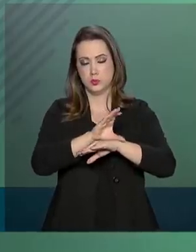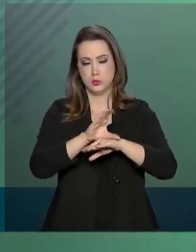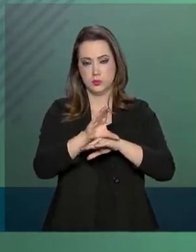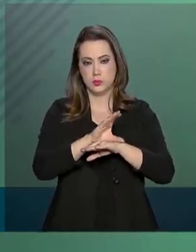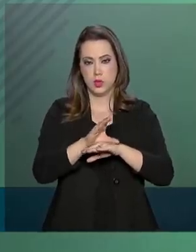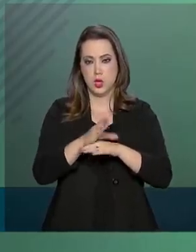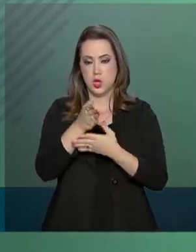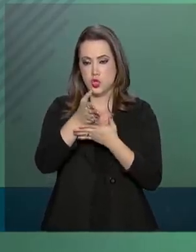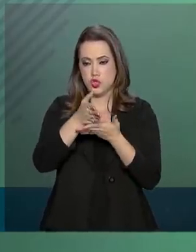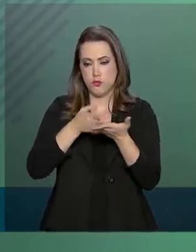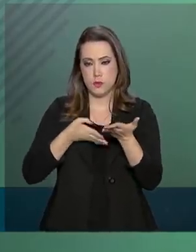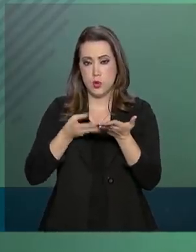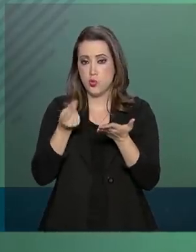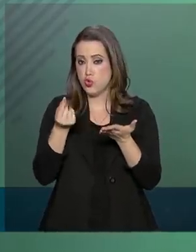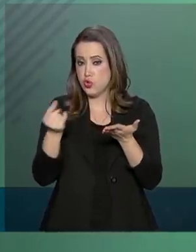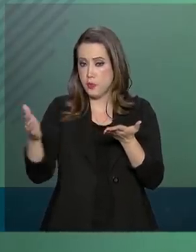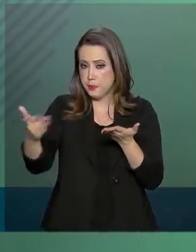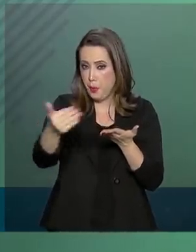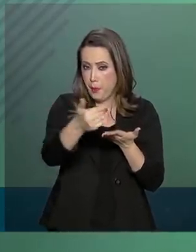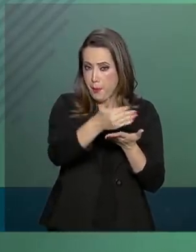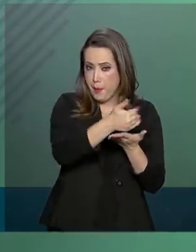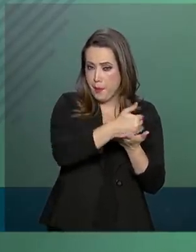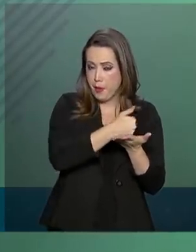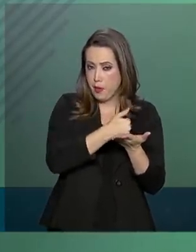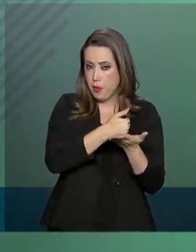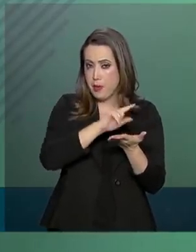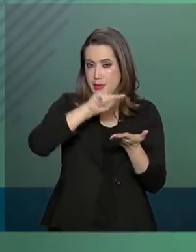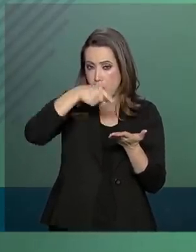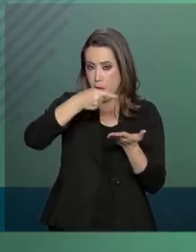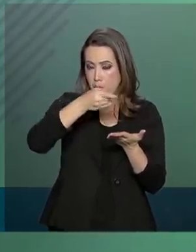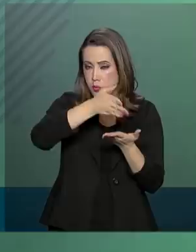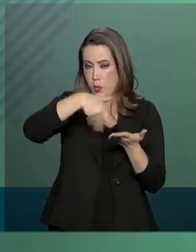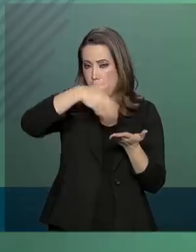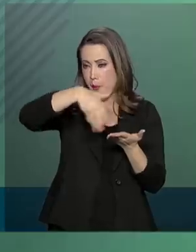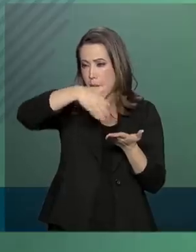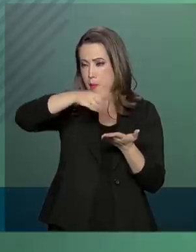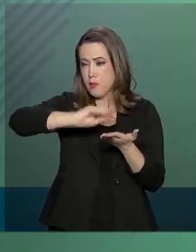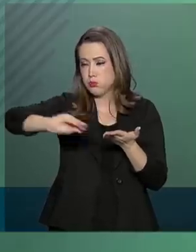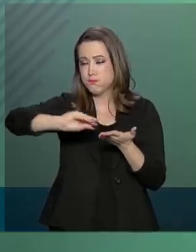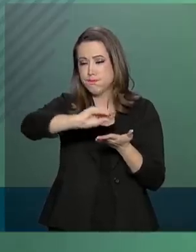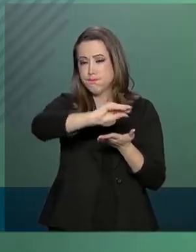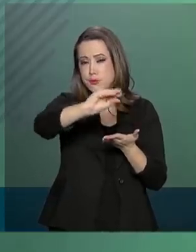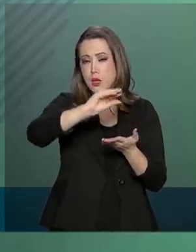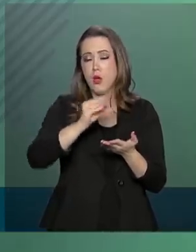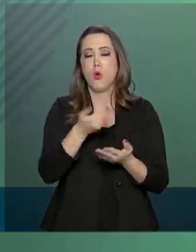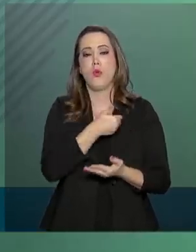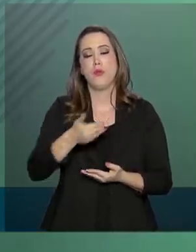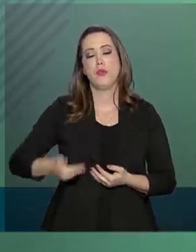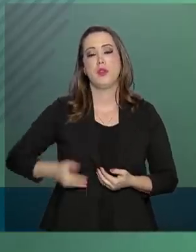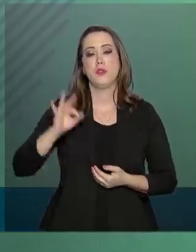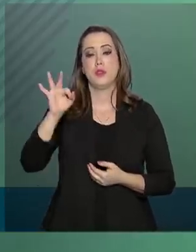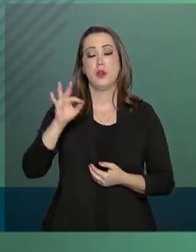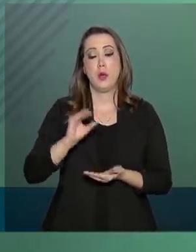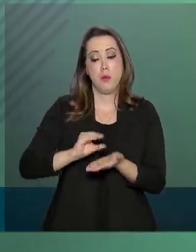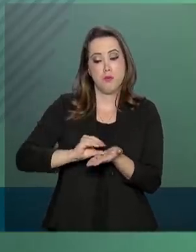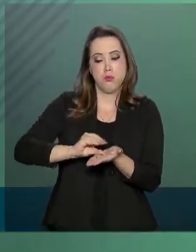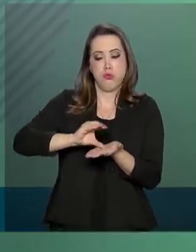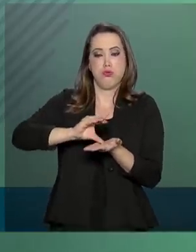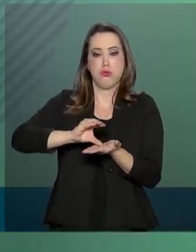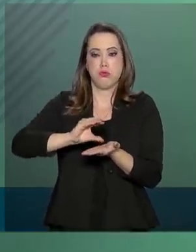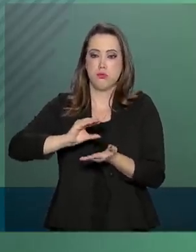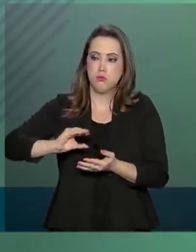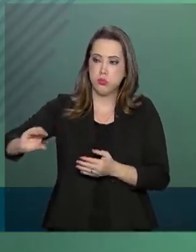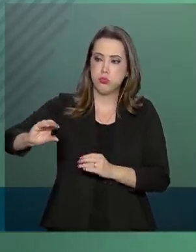distribuição de recursos pela união ao fundo de participação dos municípios seguindo o lema